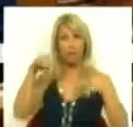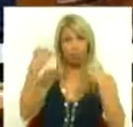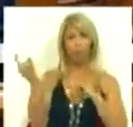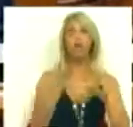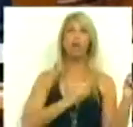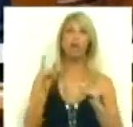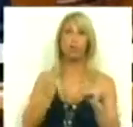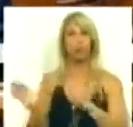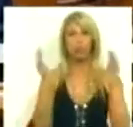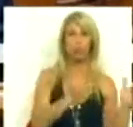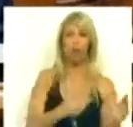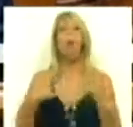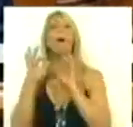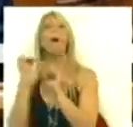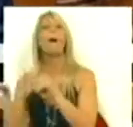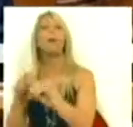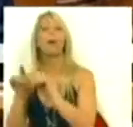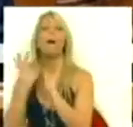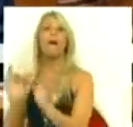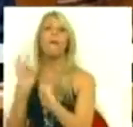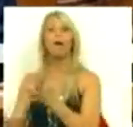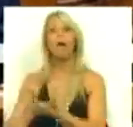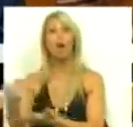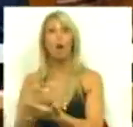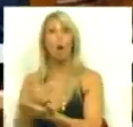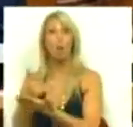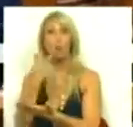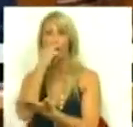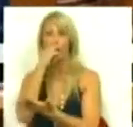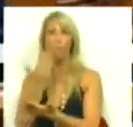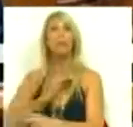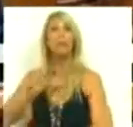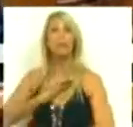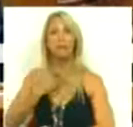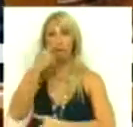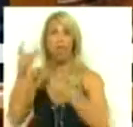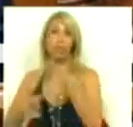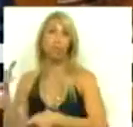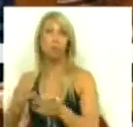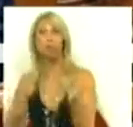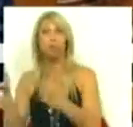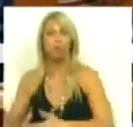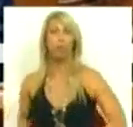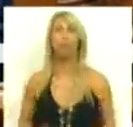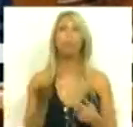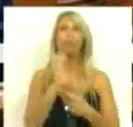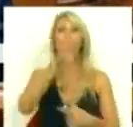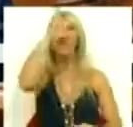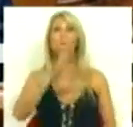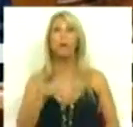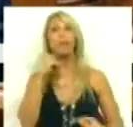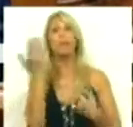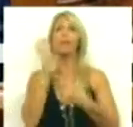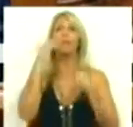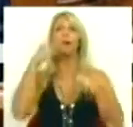um lado. As políticas favoráveis aos recursos de endividamento das pessoas, por outro. O exemplo que o Estado dava, a incapacidade de